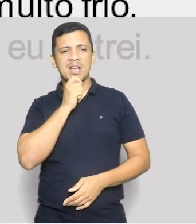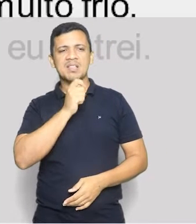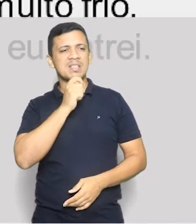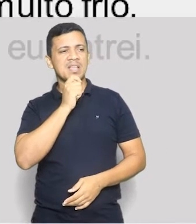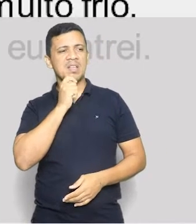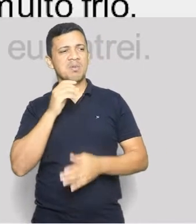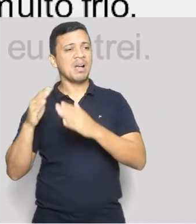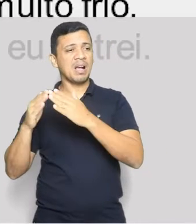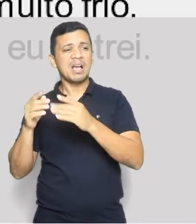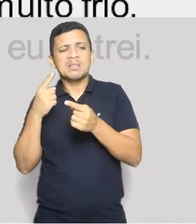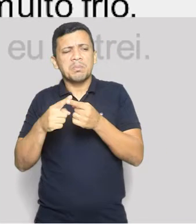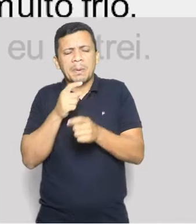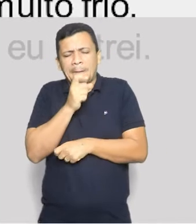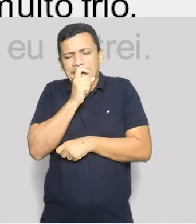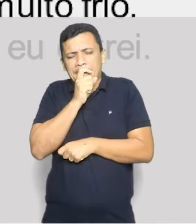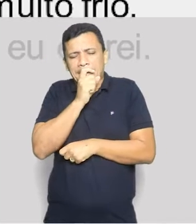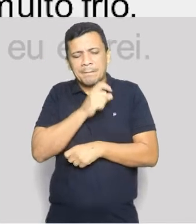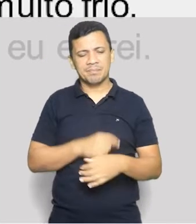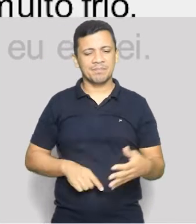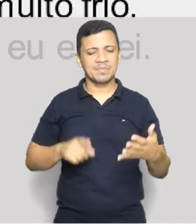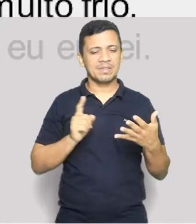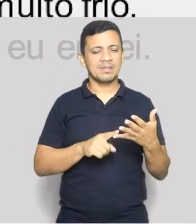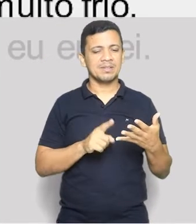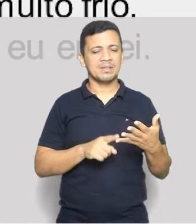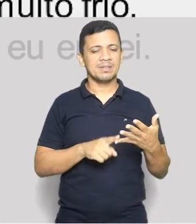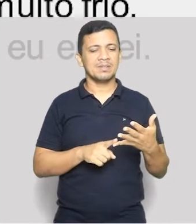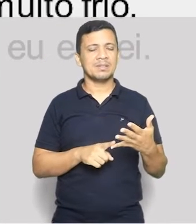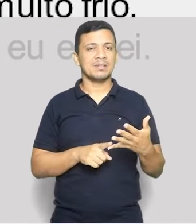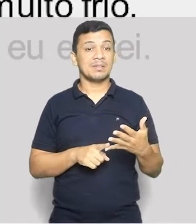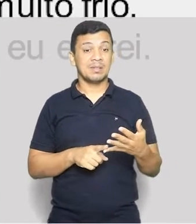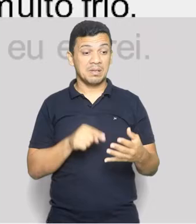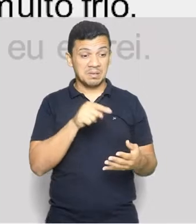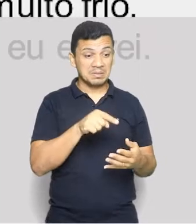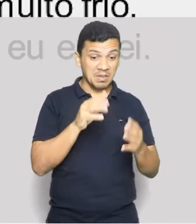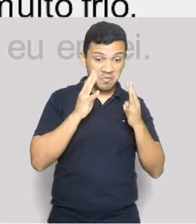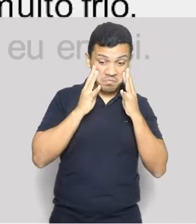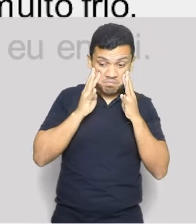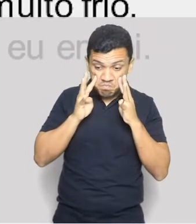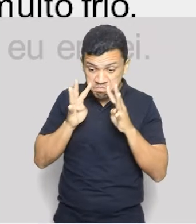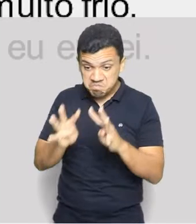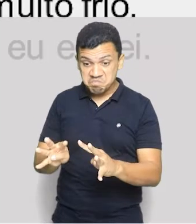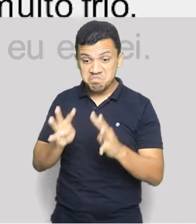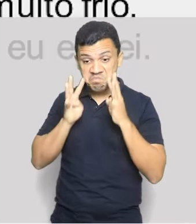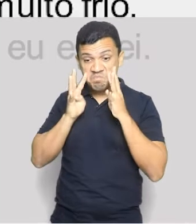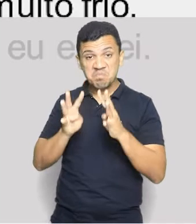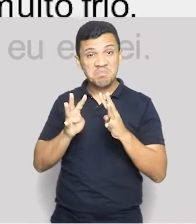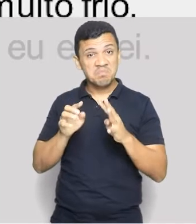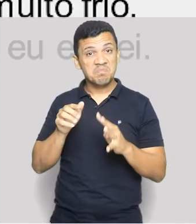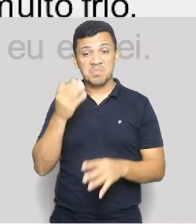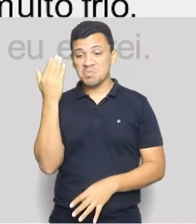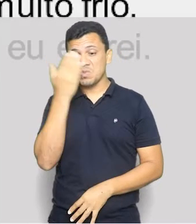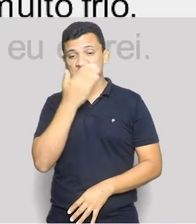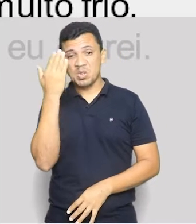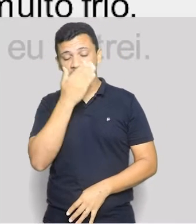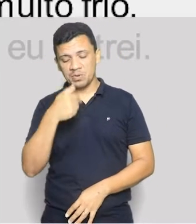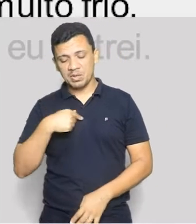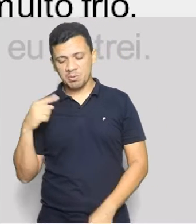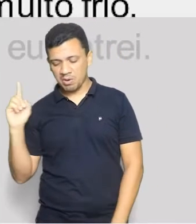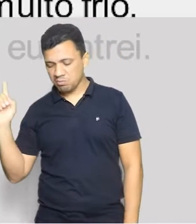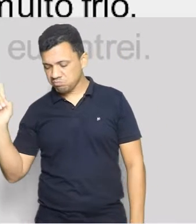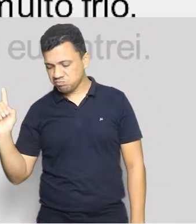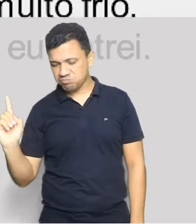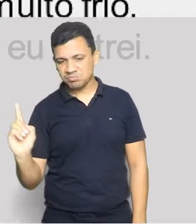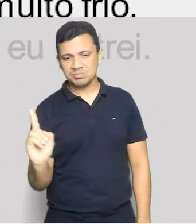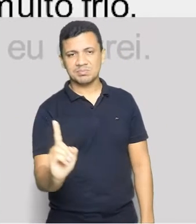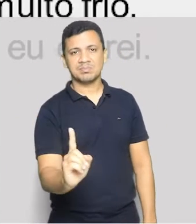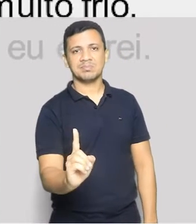fazendo muito frio. E a letra E diz, estavam tão concentrados que não viram quando eu entrei. Olha